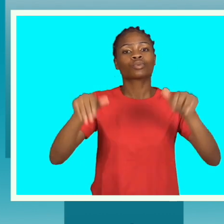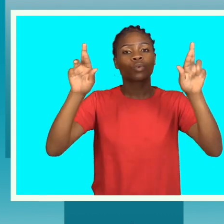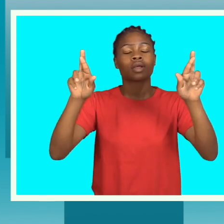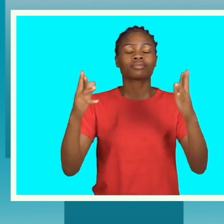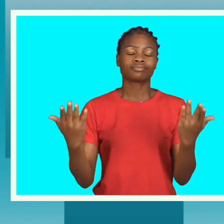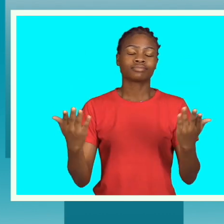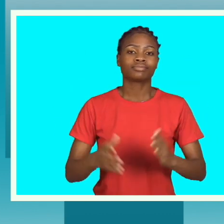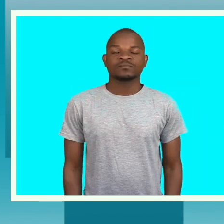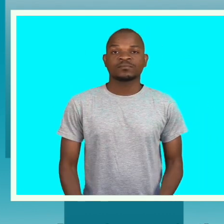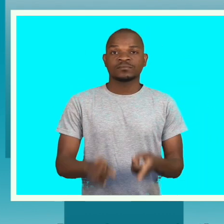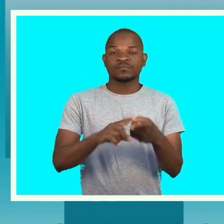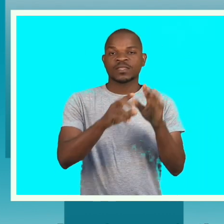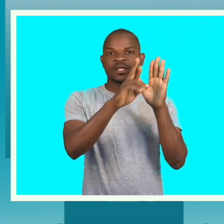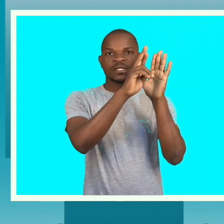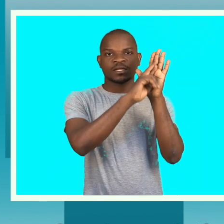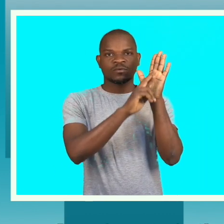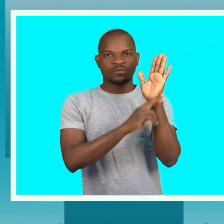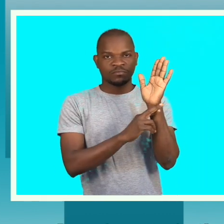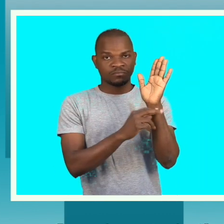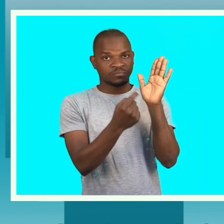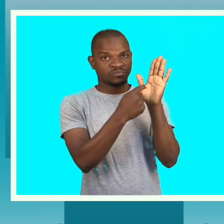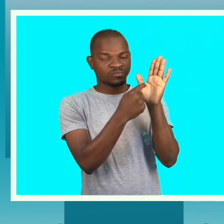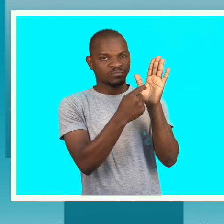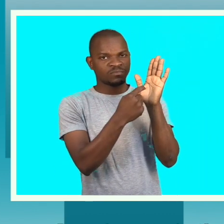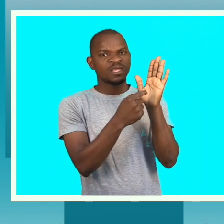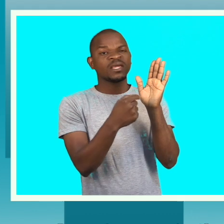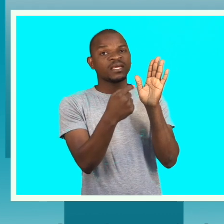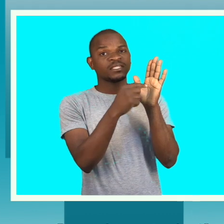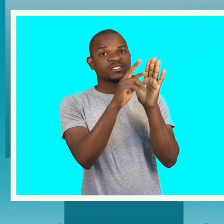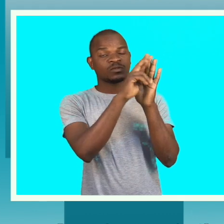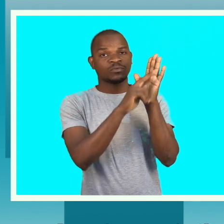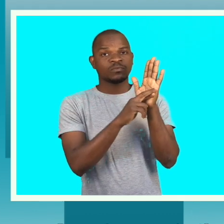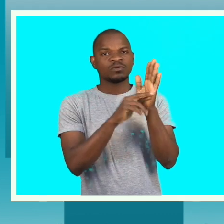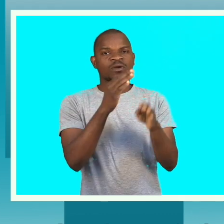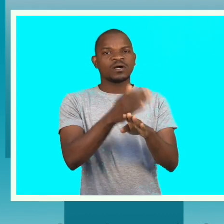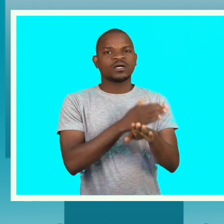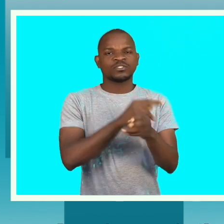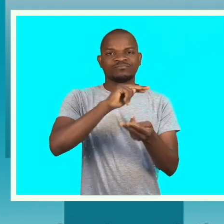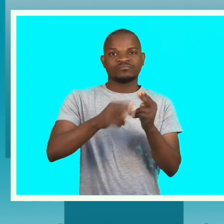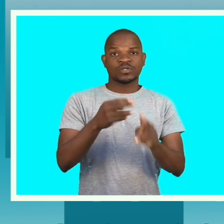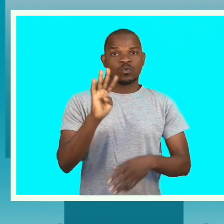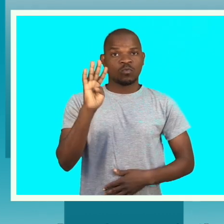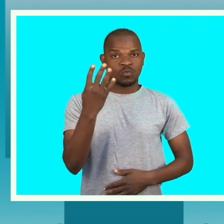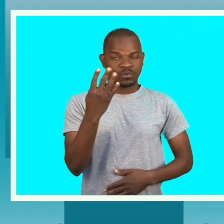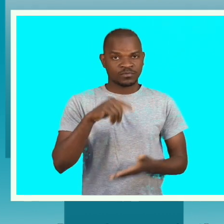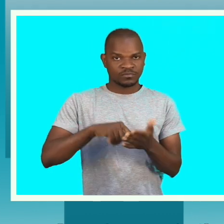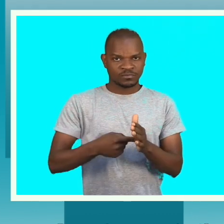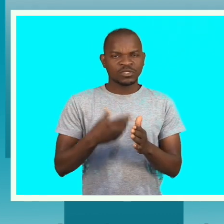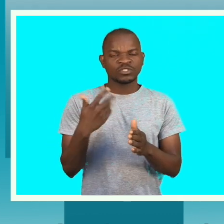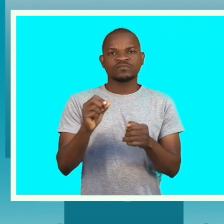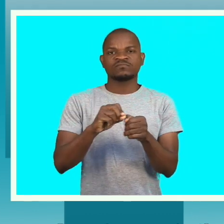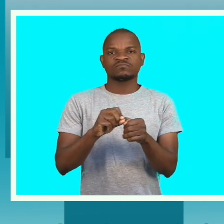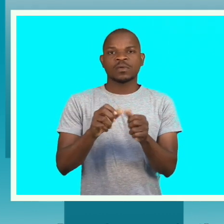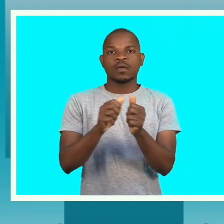República. O regulamento do quarto encontro foi